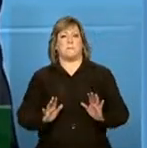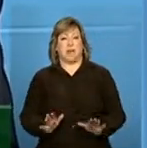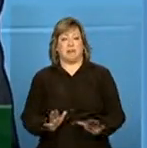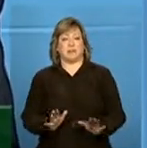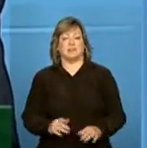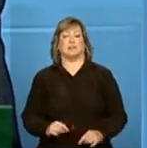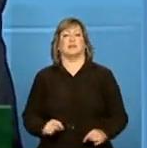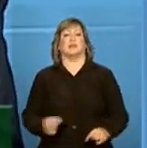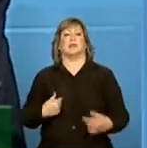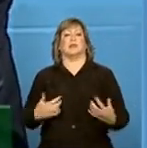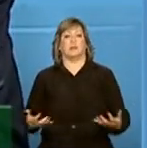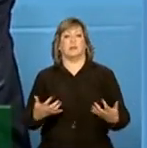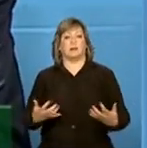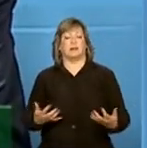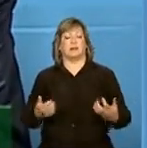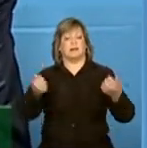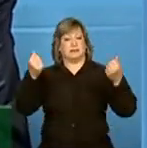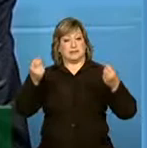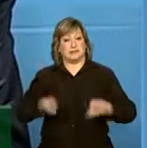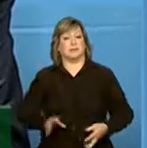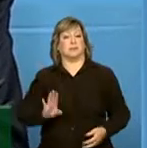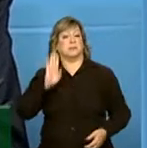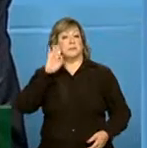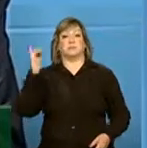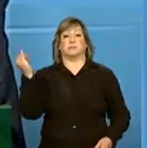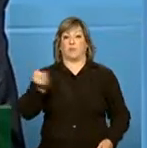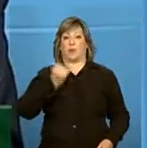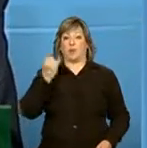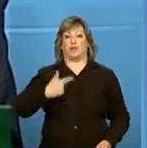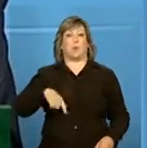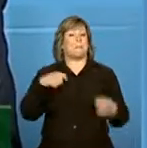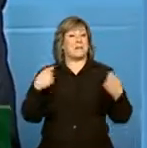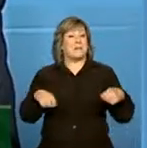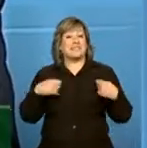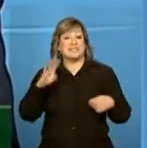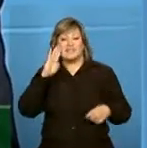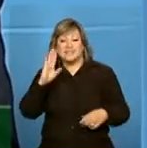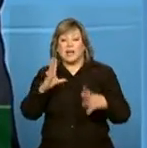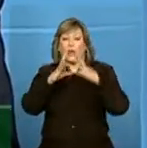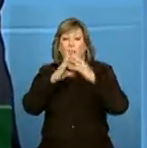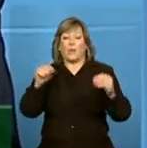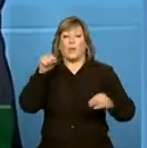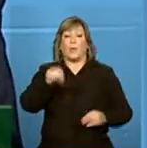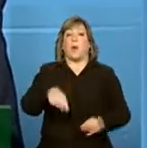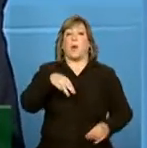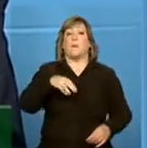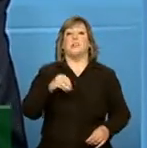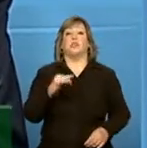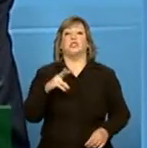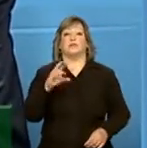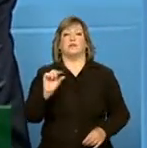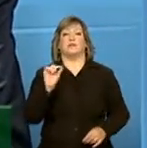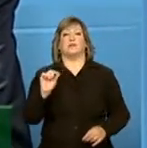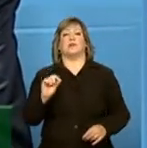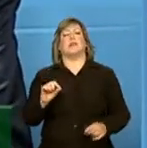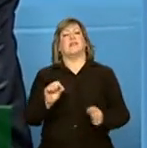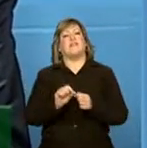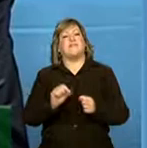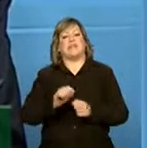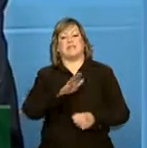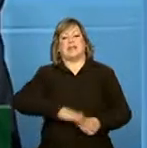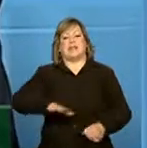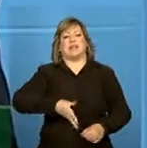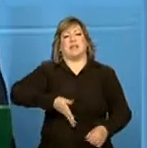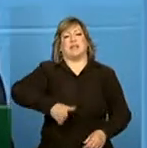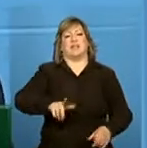Sem deixar de ser importante, nós temos que atacar as bases, o motivo que resulta na exploração dos menores. Já no